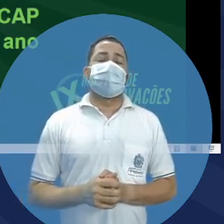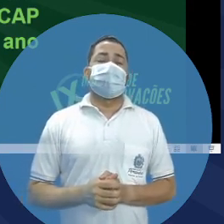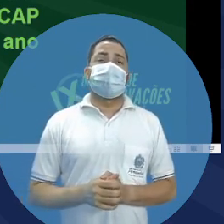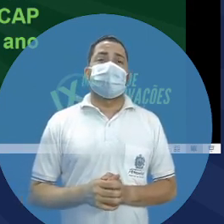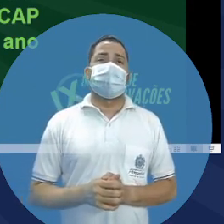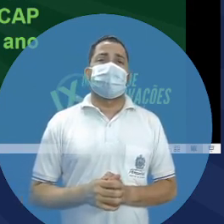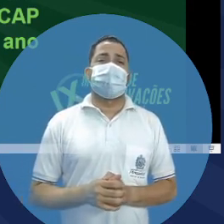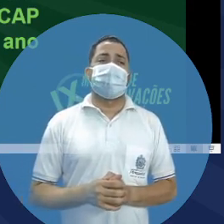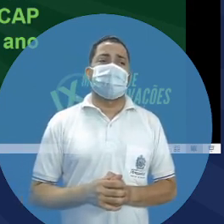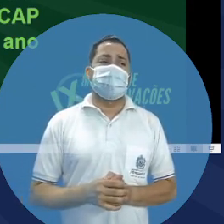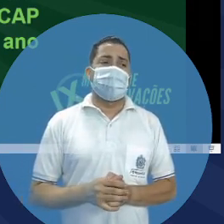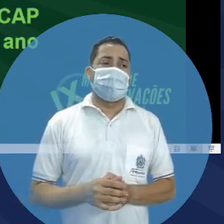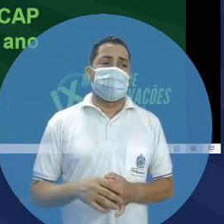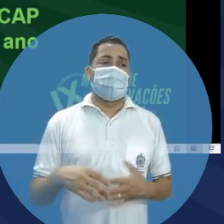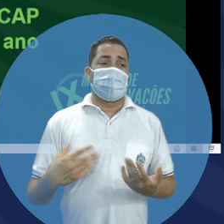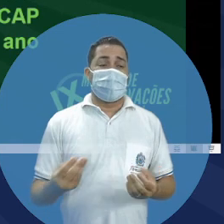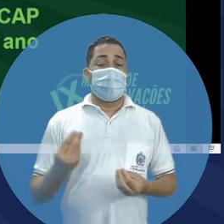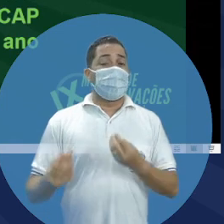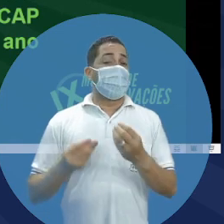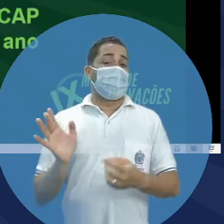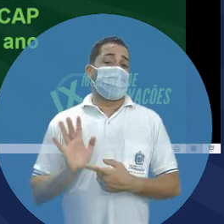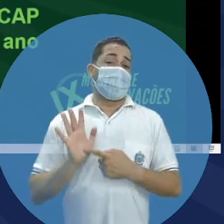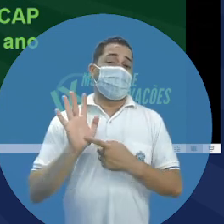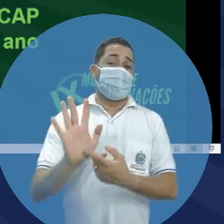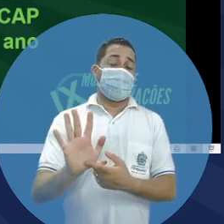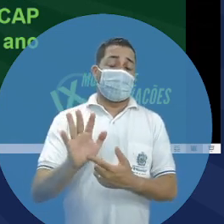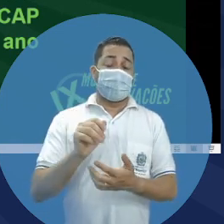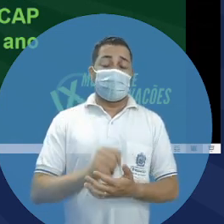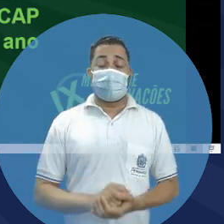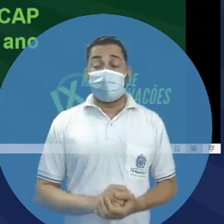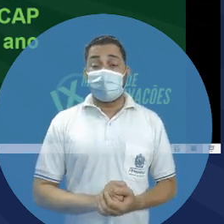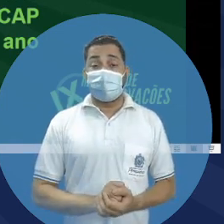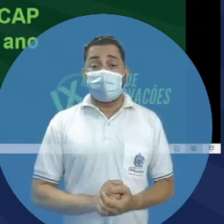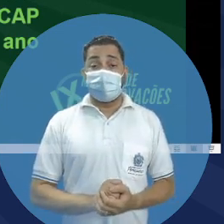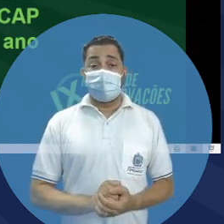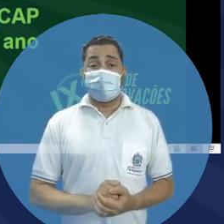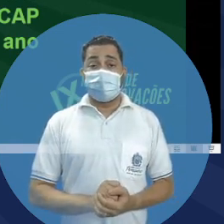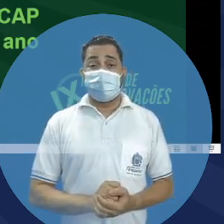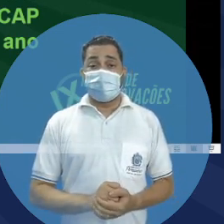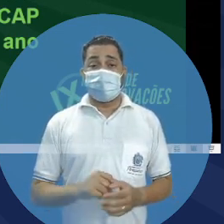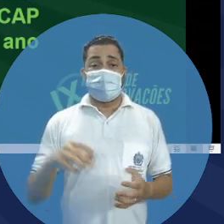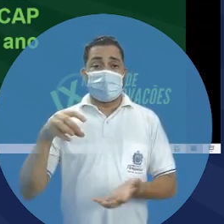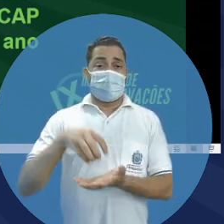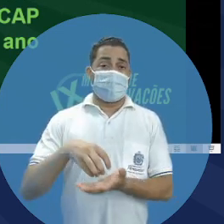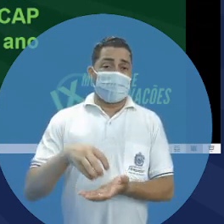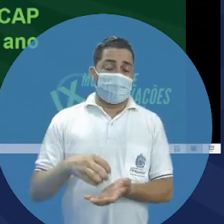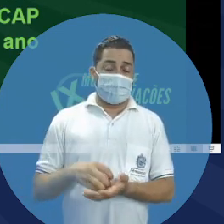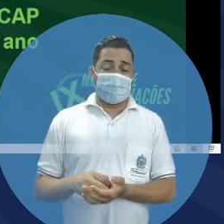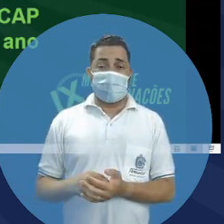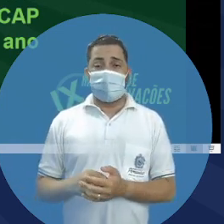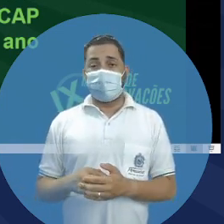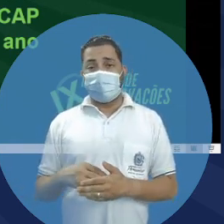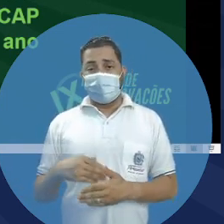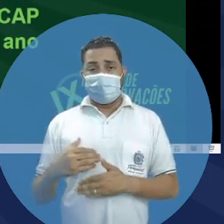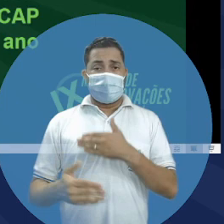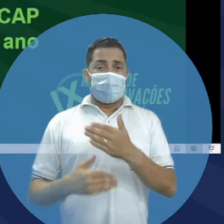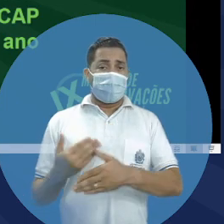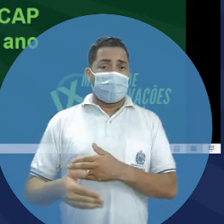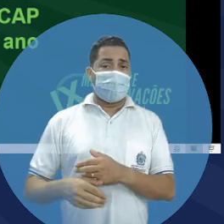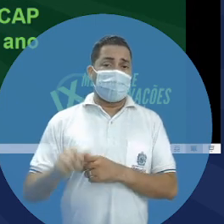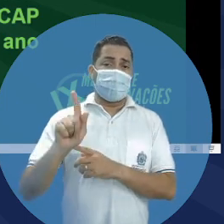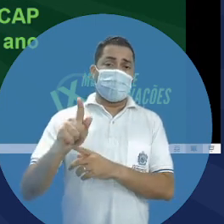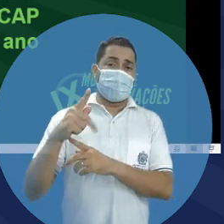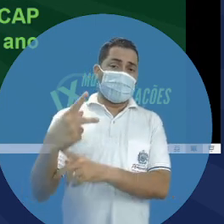Como foi apresentado, o Núcleo de Estudos de Gênero do Ginásio Pernambucano da Aurora, que se chama Mata